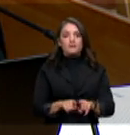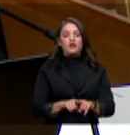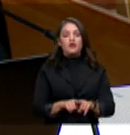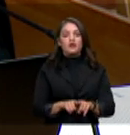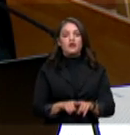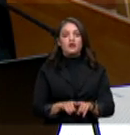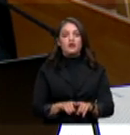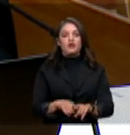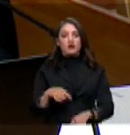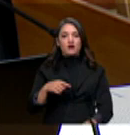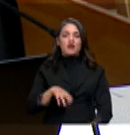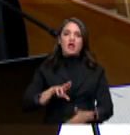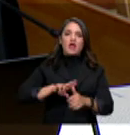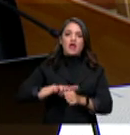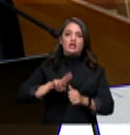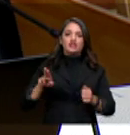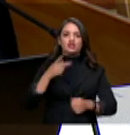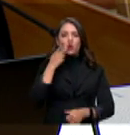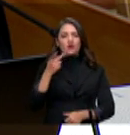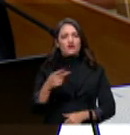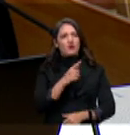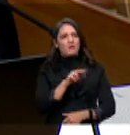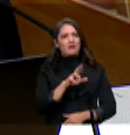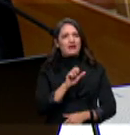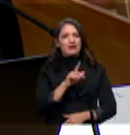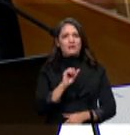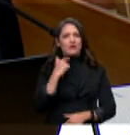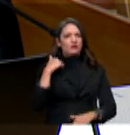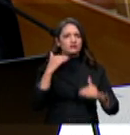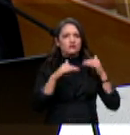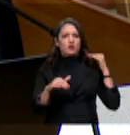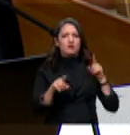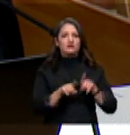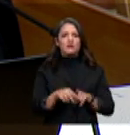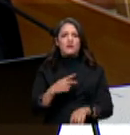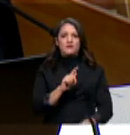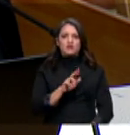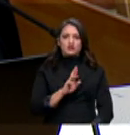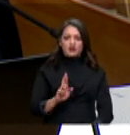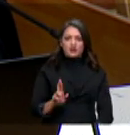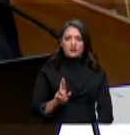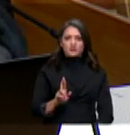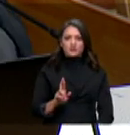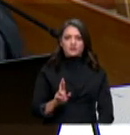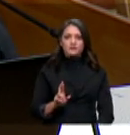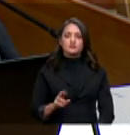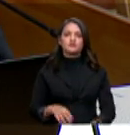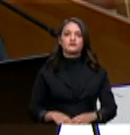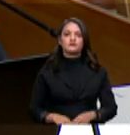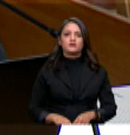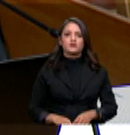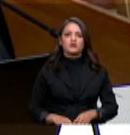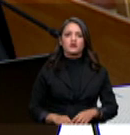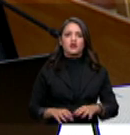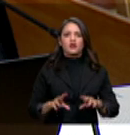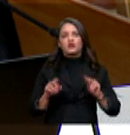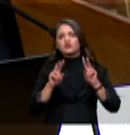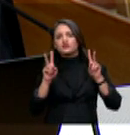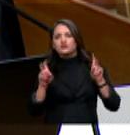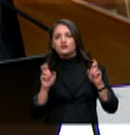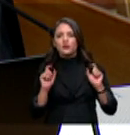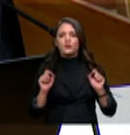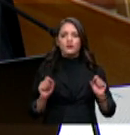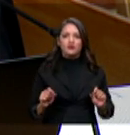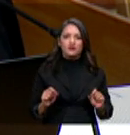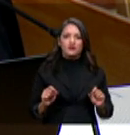cinzas. Advocacia-Geral da União e também pela Procuradoria-Geral da República, a questão da ofensa